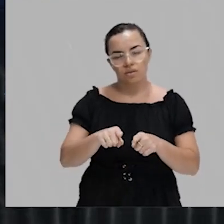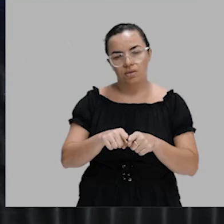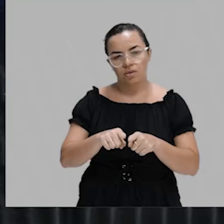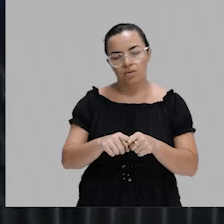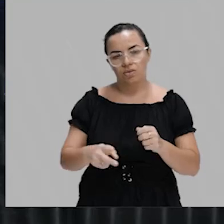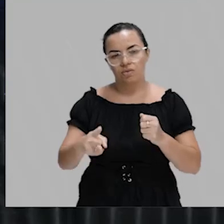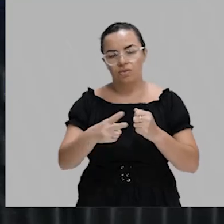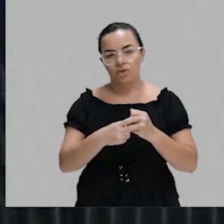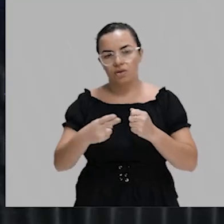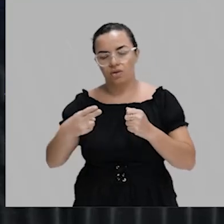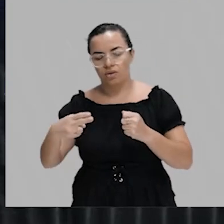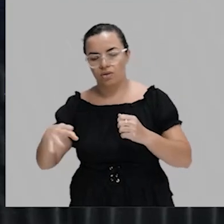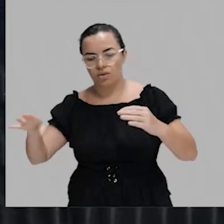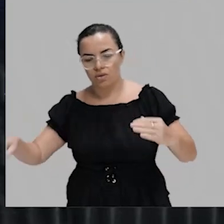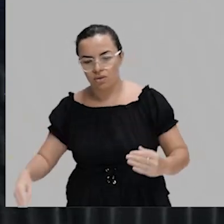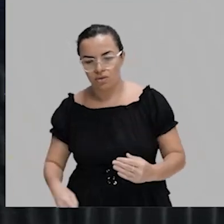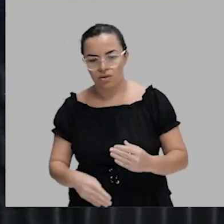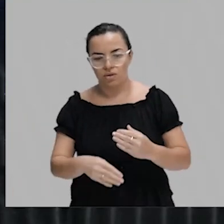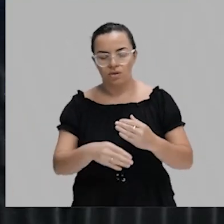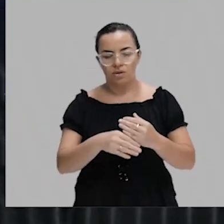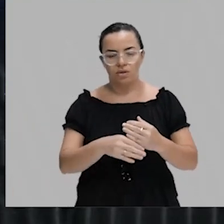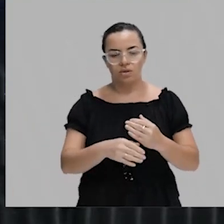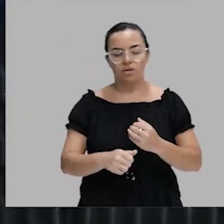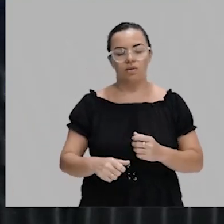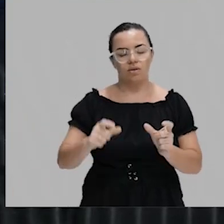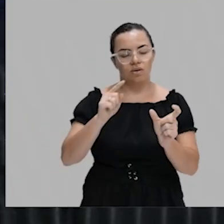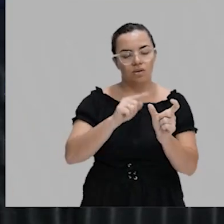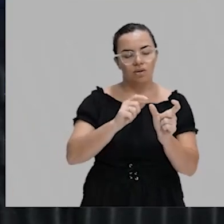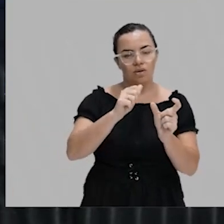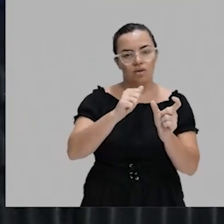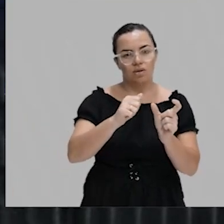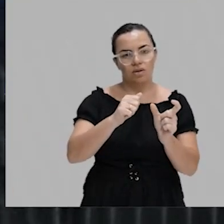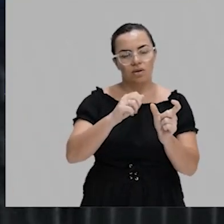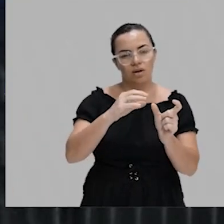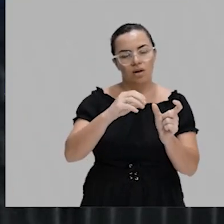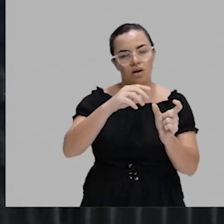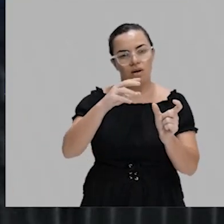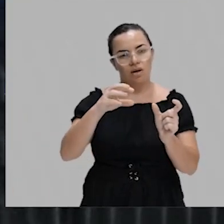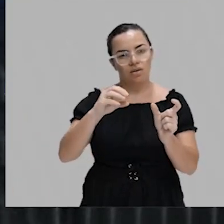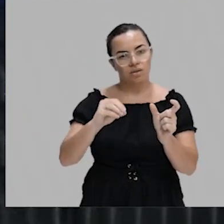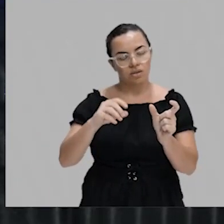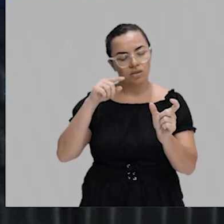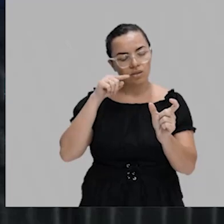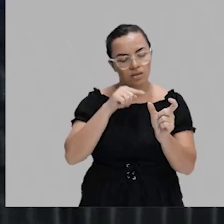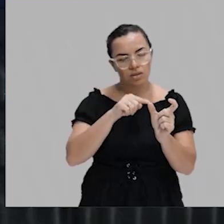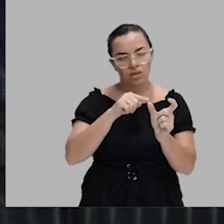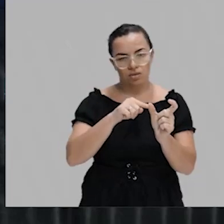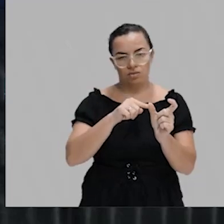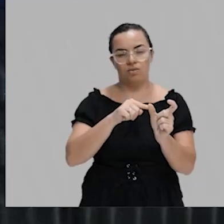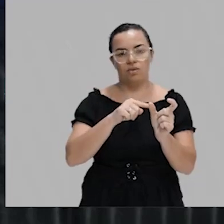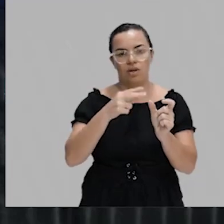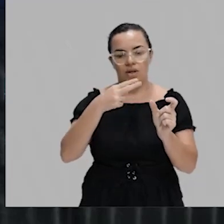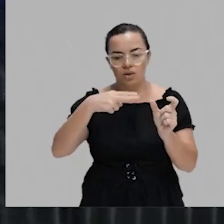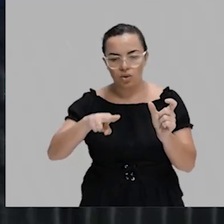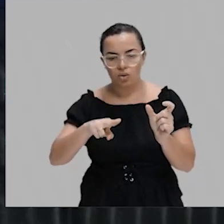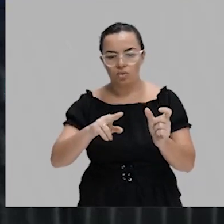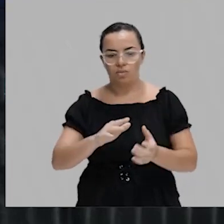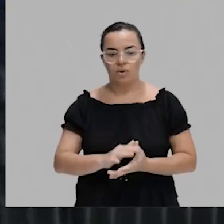seu complemento, porque aspiração não é verbo, aspiração é nome, tá bom? Olha, agora, no sentido de